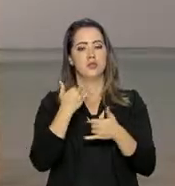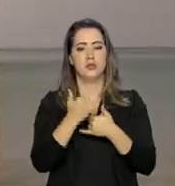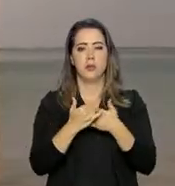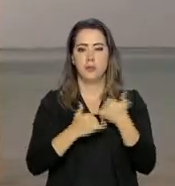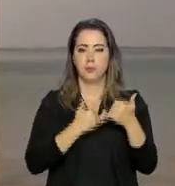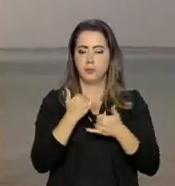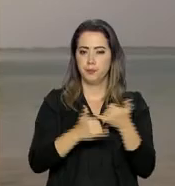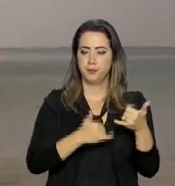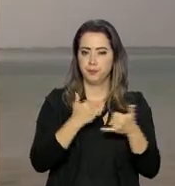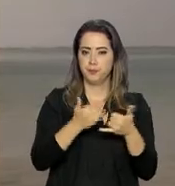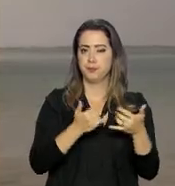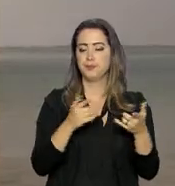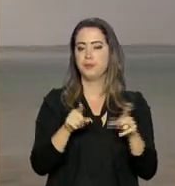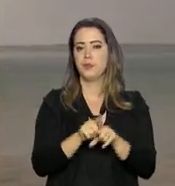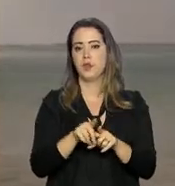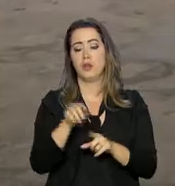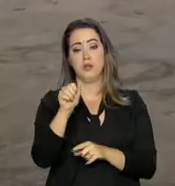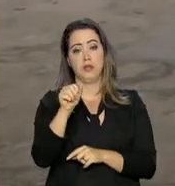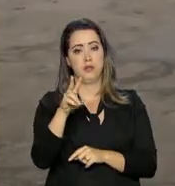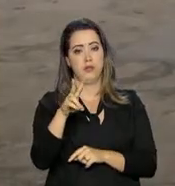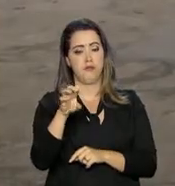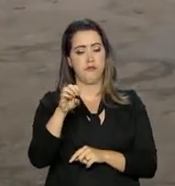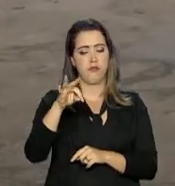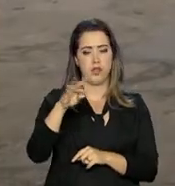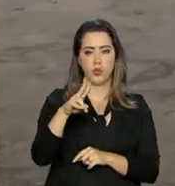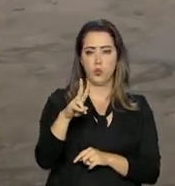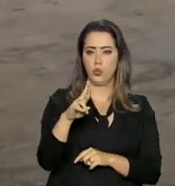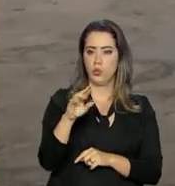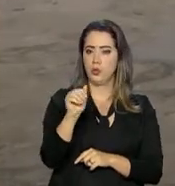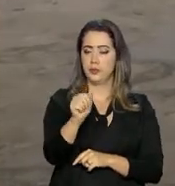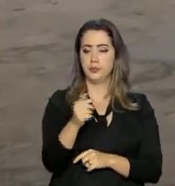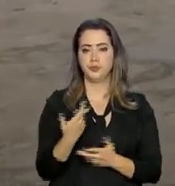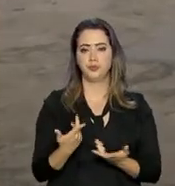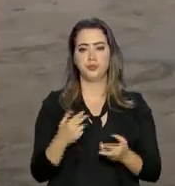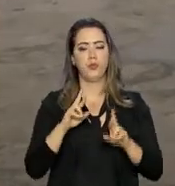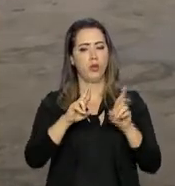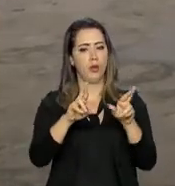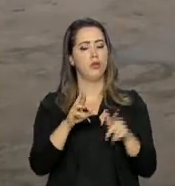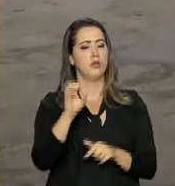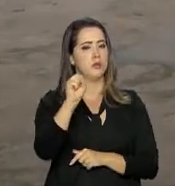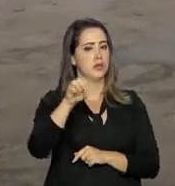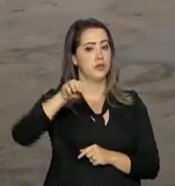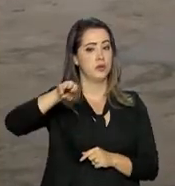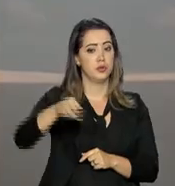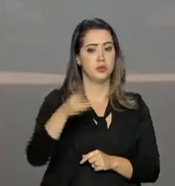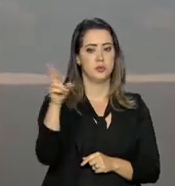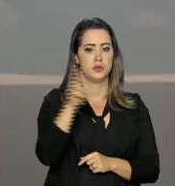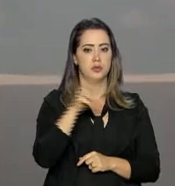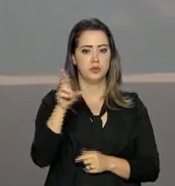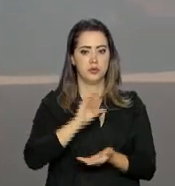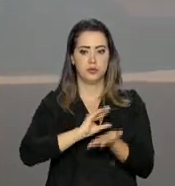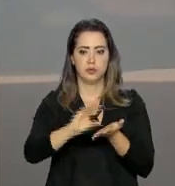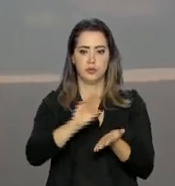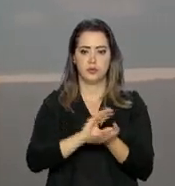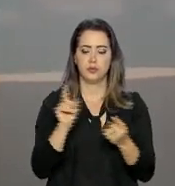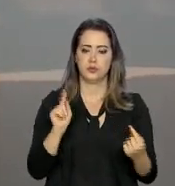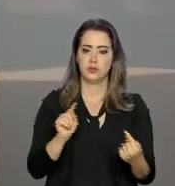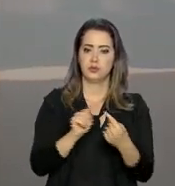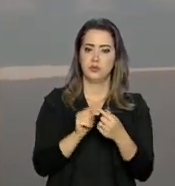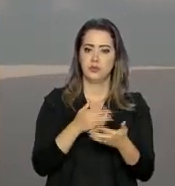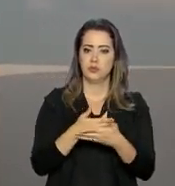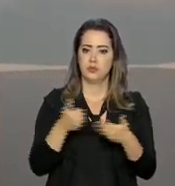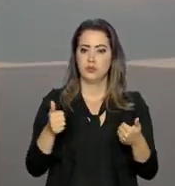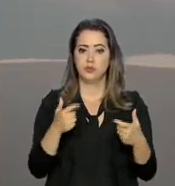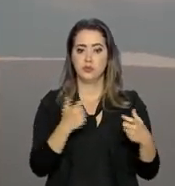icm bio estima que o investimento direto nos parques selecionados será de mais de 80 milhões de reais a meta é melhorar